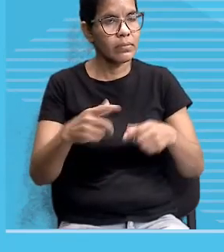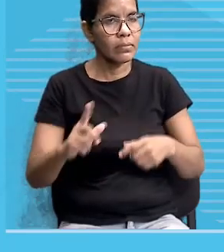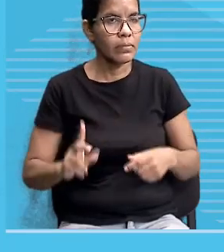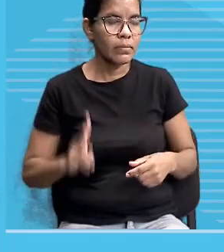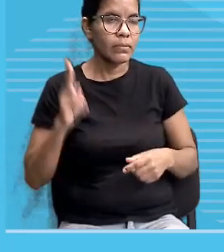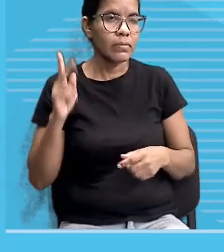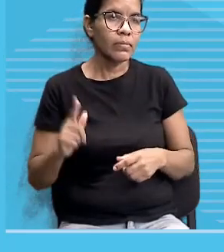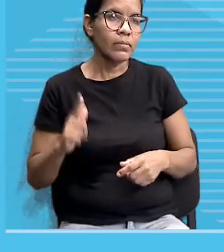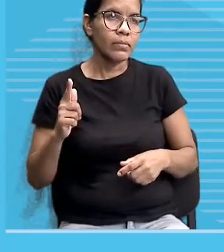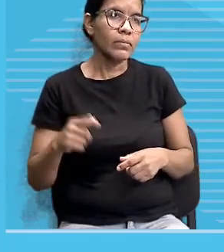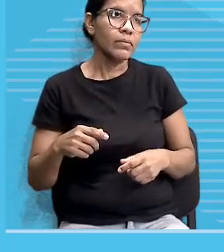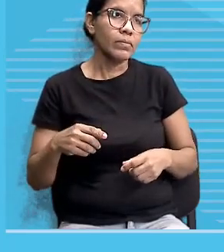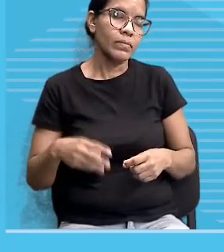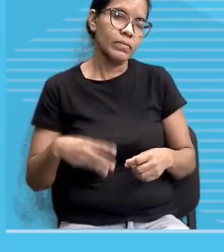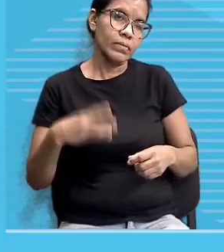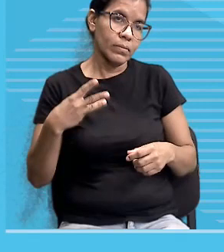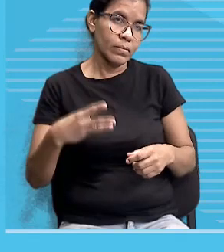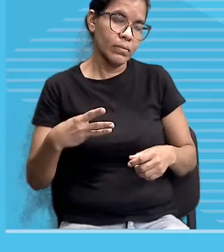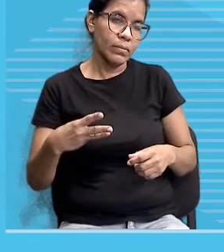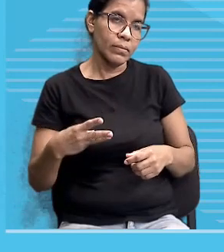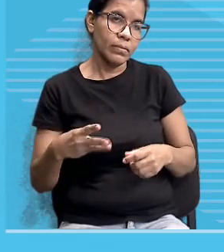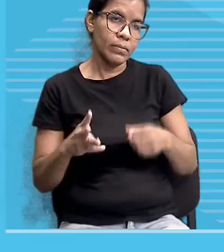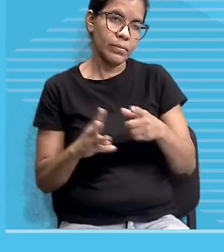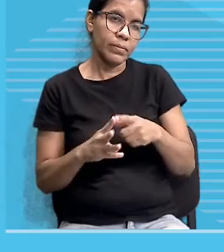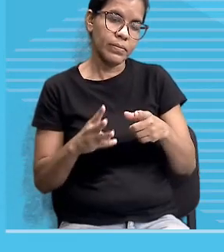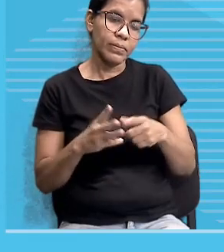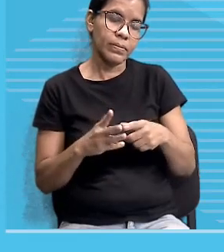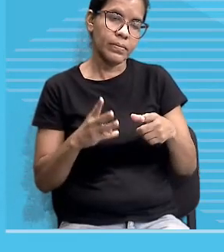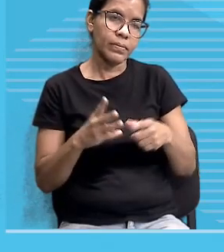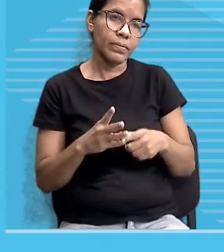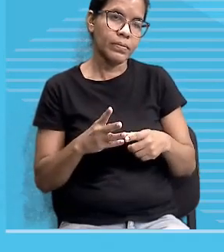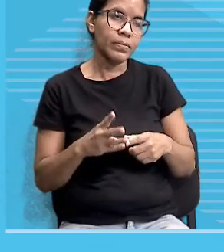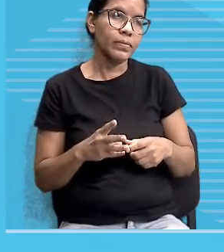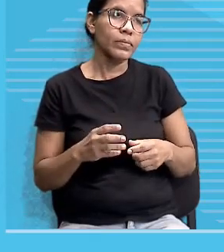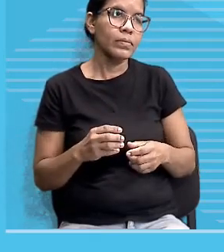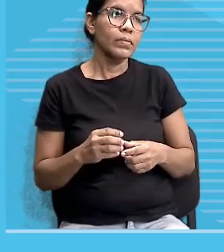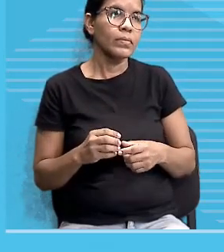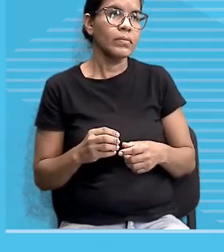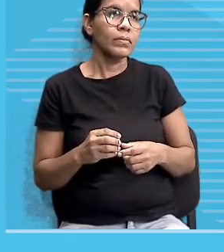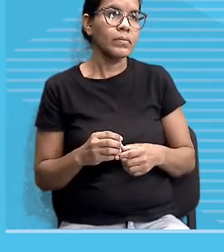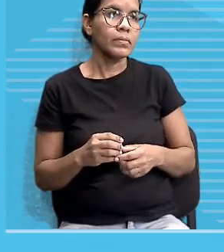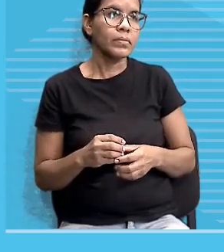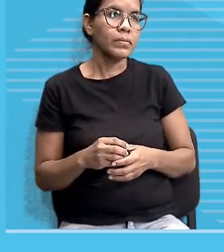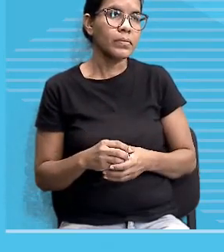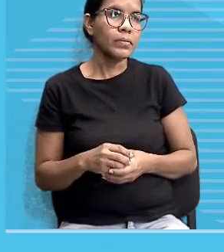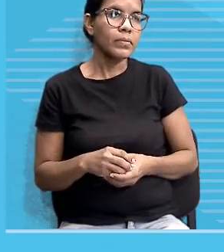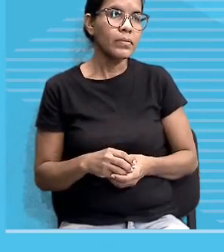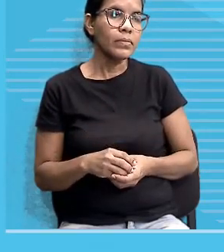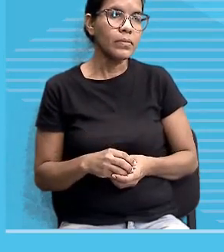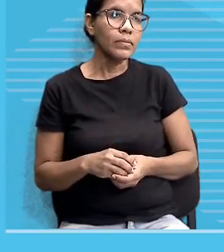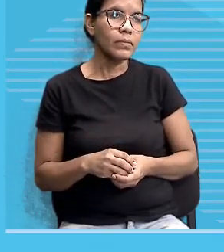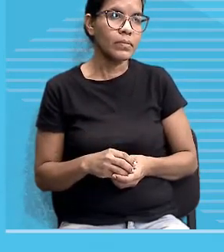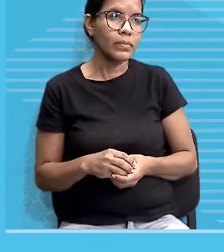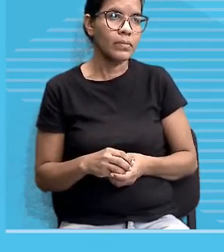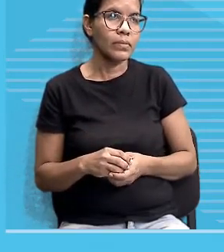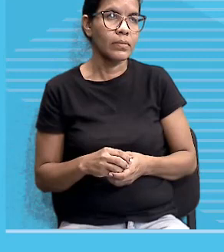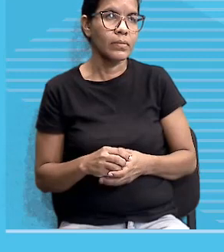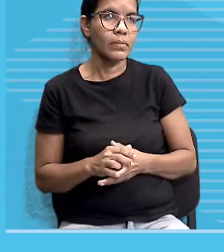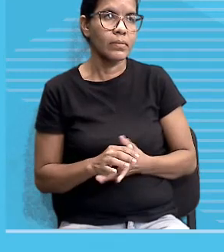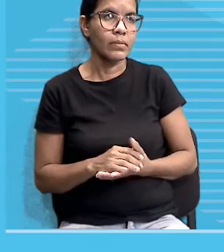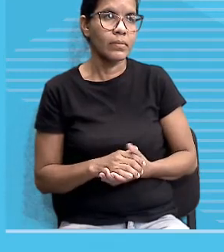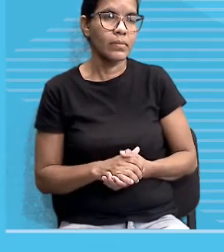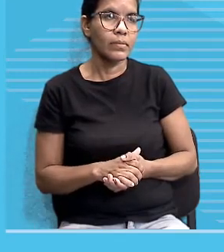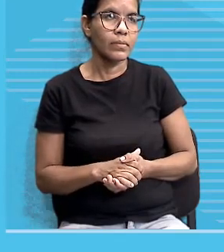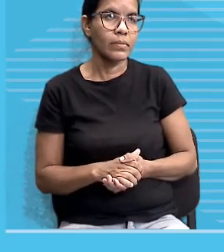São três casos Desce mais então eu vou mudar a minha, que está